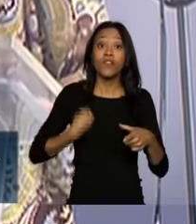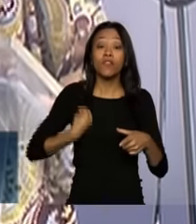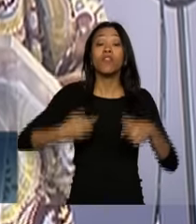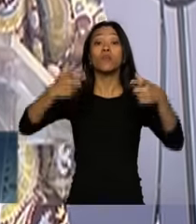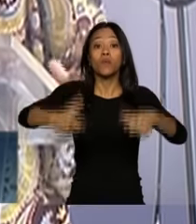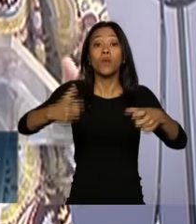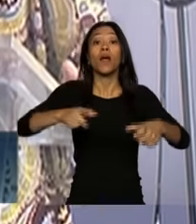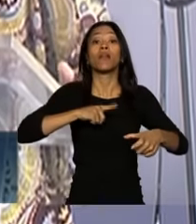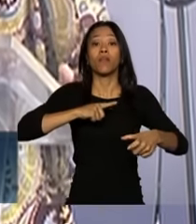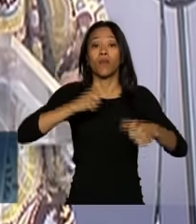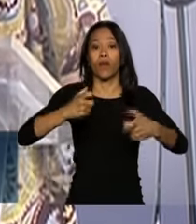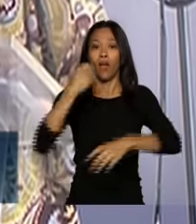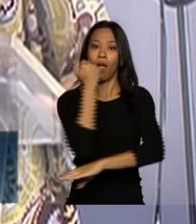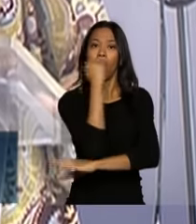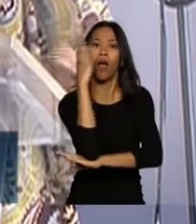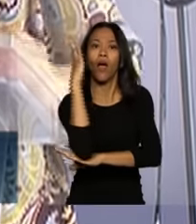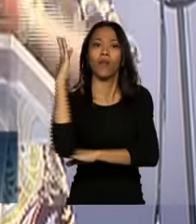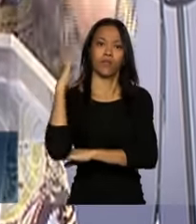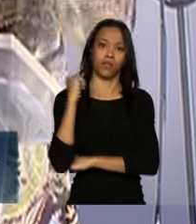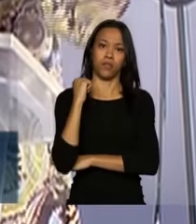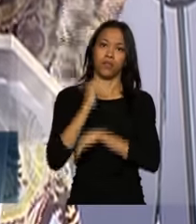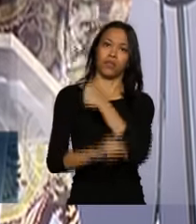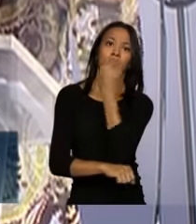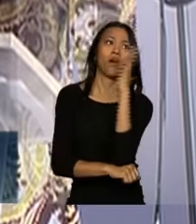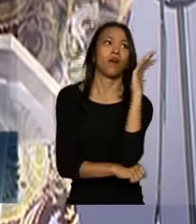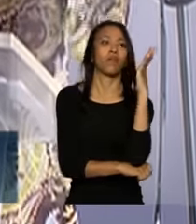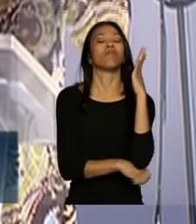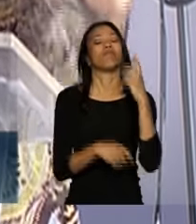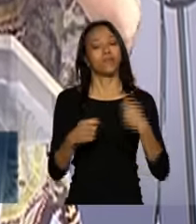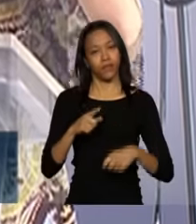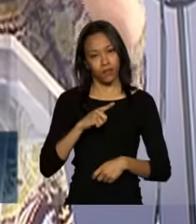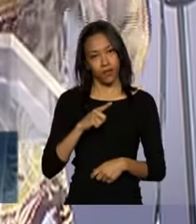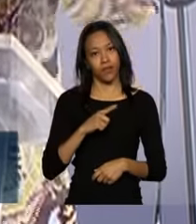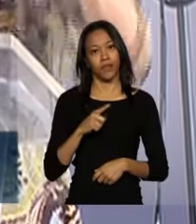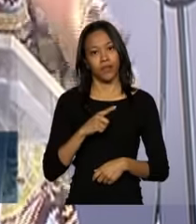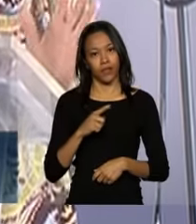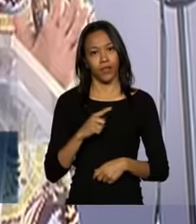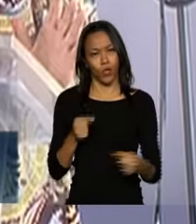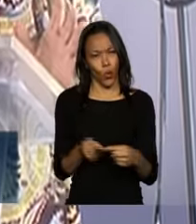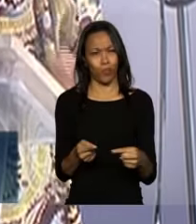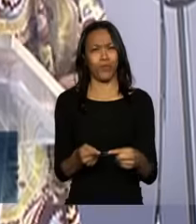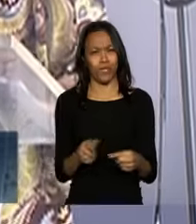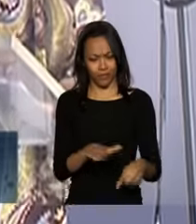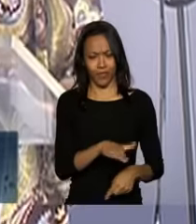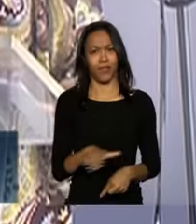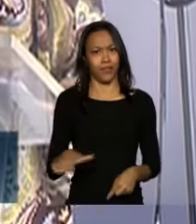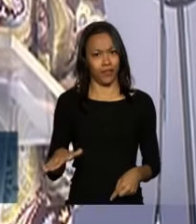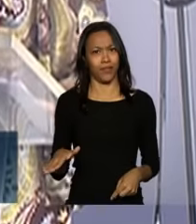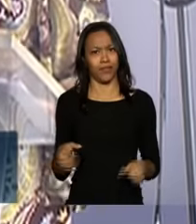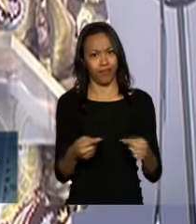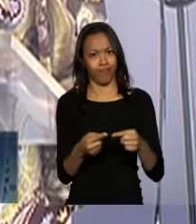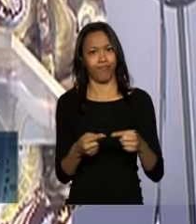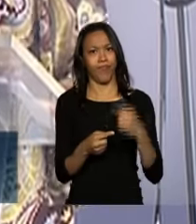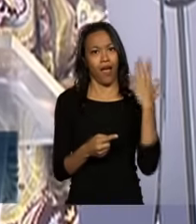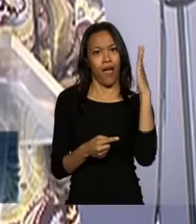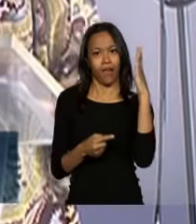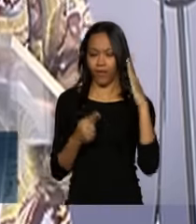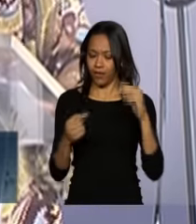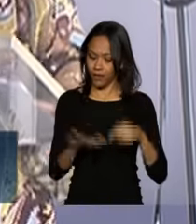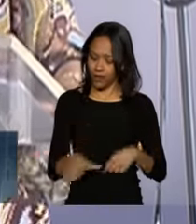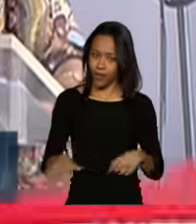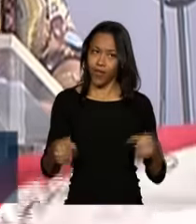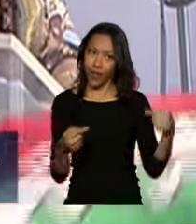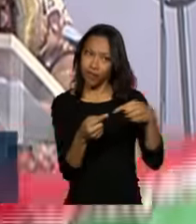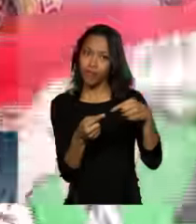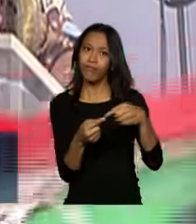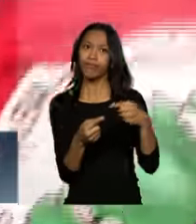tem árvore. Árvore e criança rima e combina. Acho que vocês